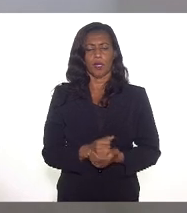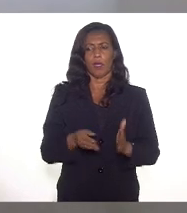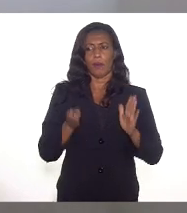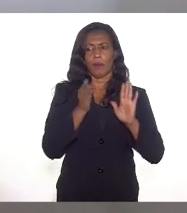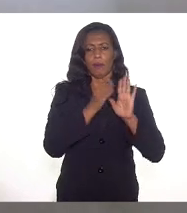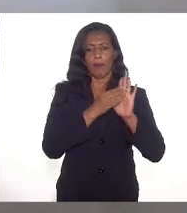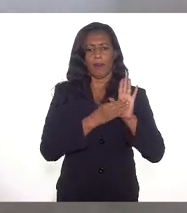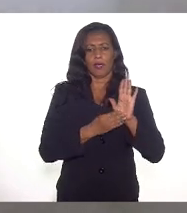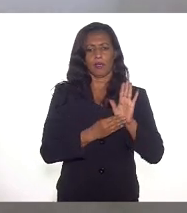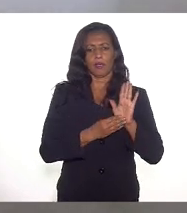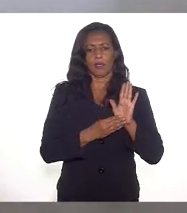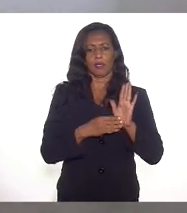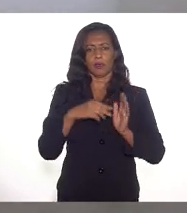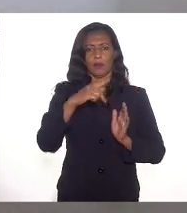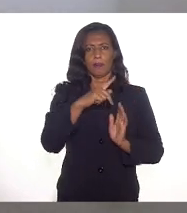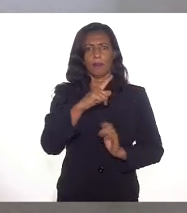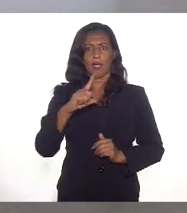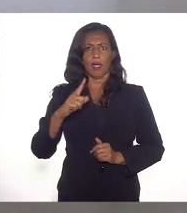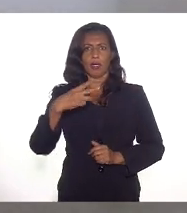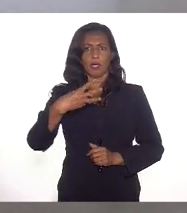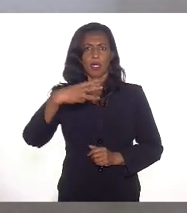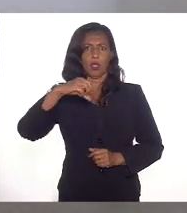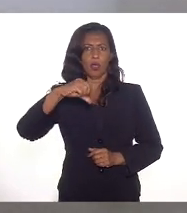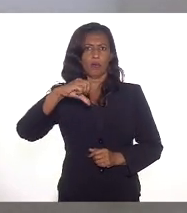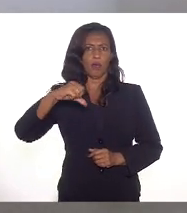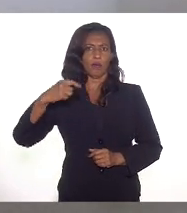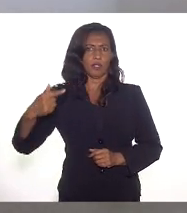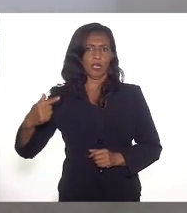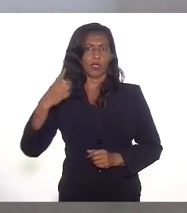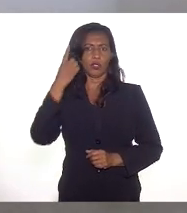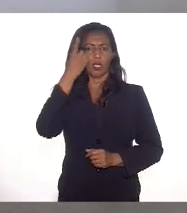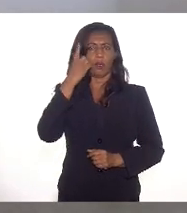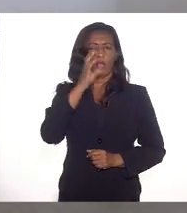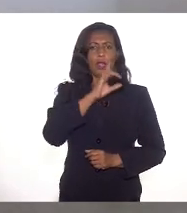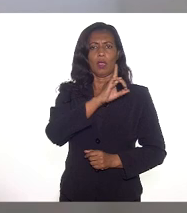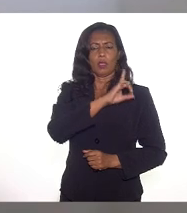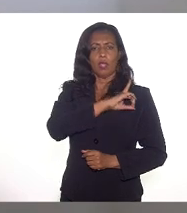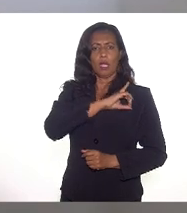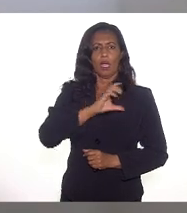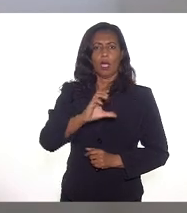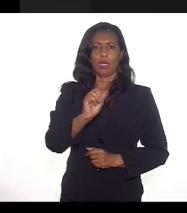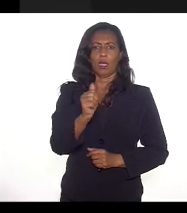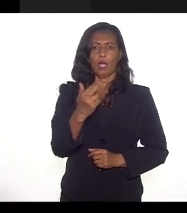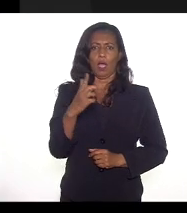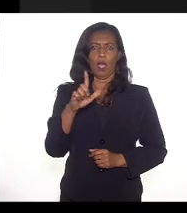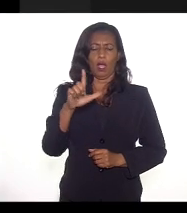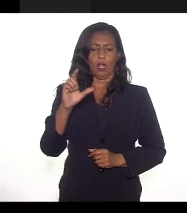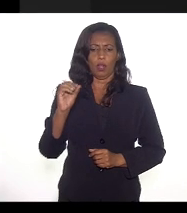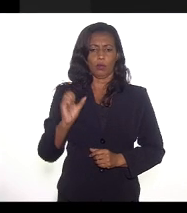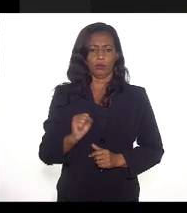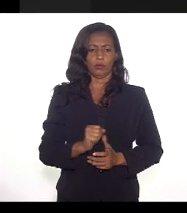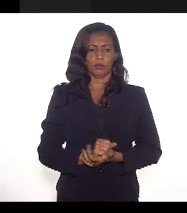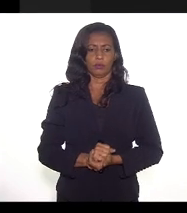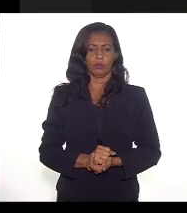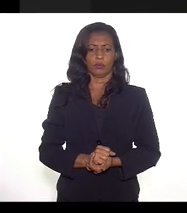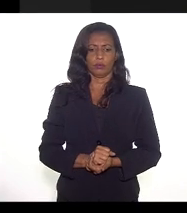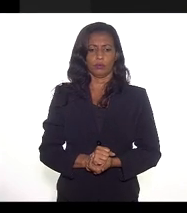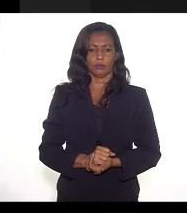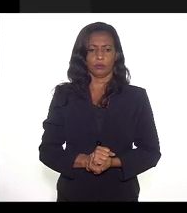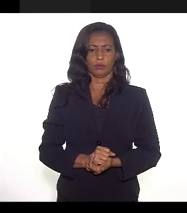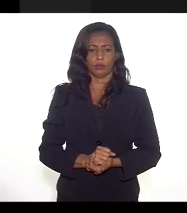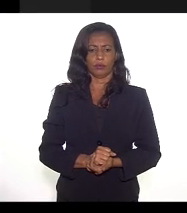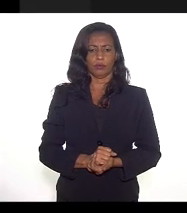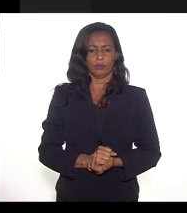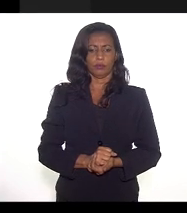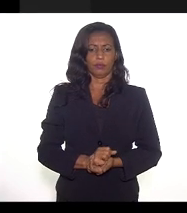parecer sobre o PL 3997. Deputado delegado Carlos Augusto. Pedido pela mesma emenda. Um pedido.